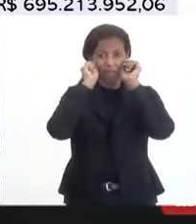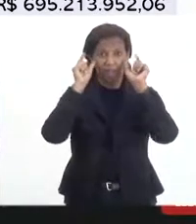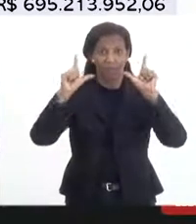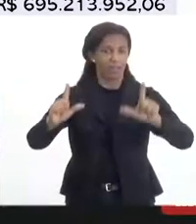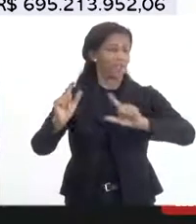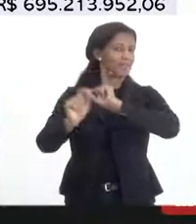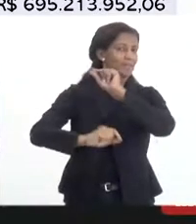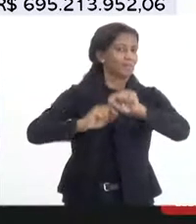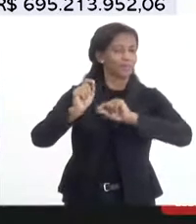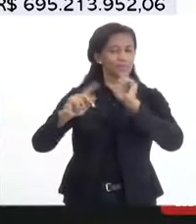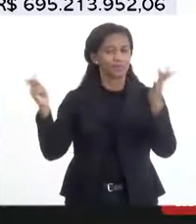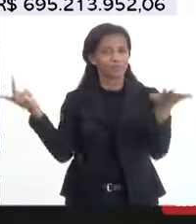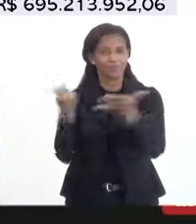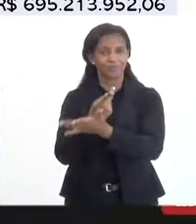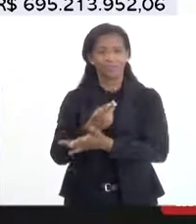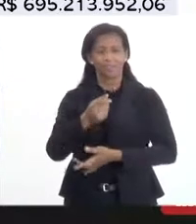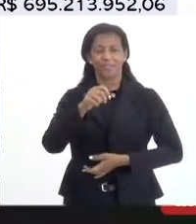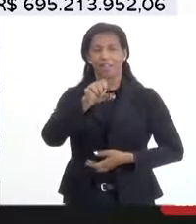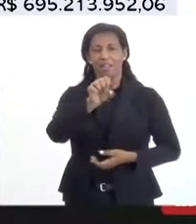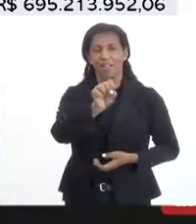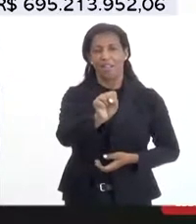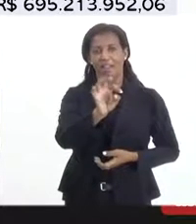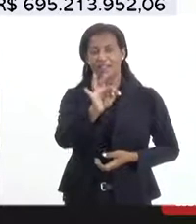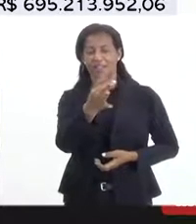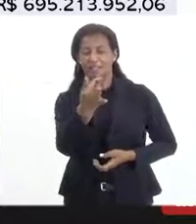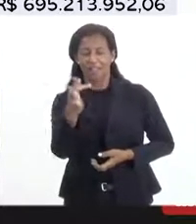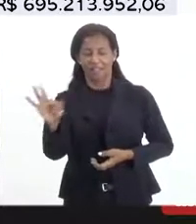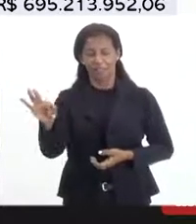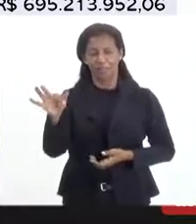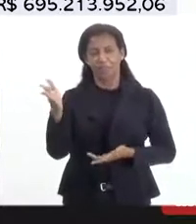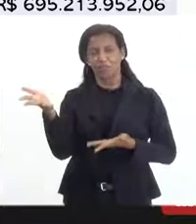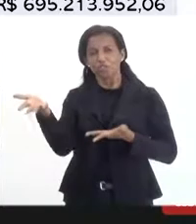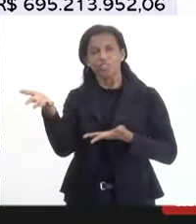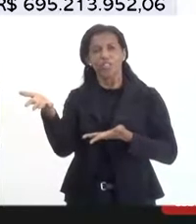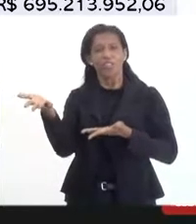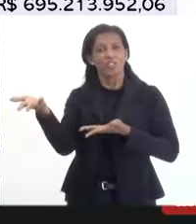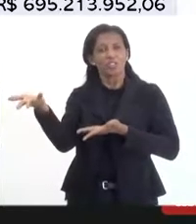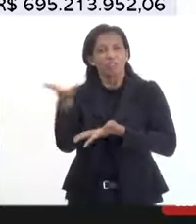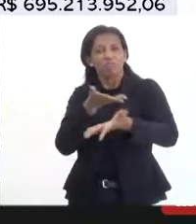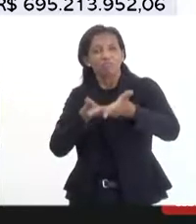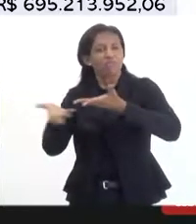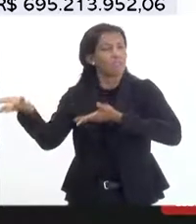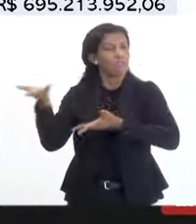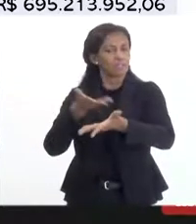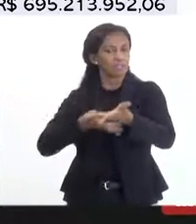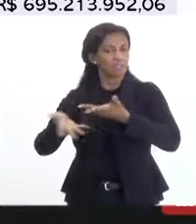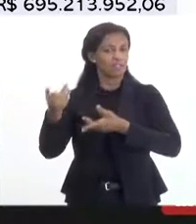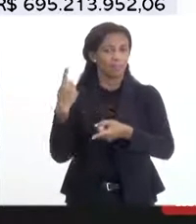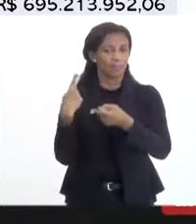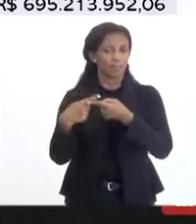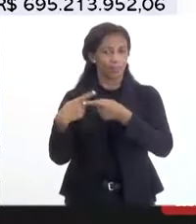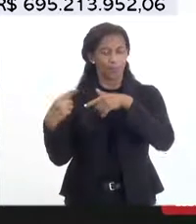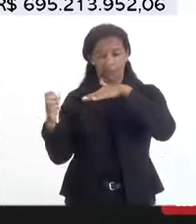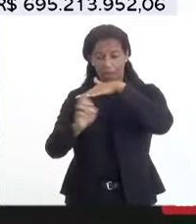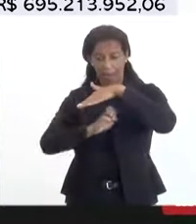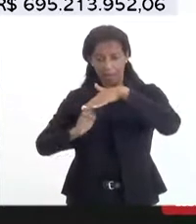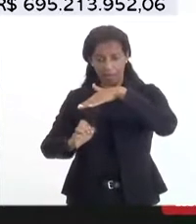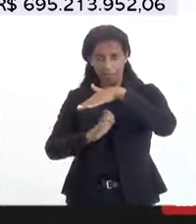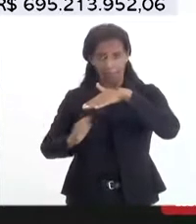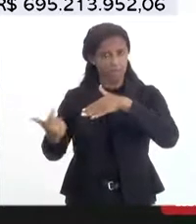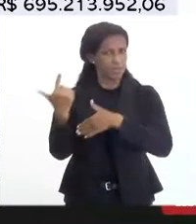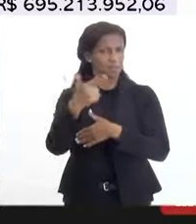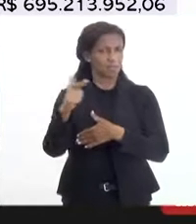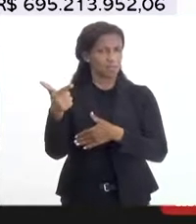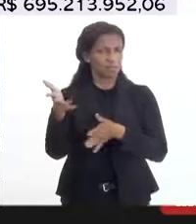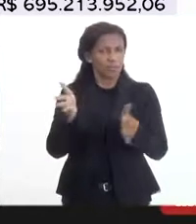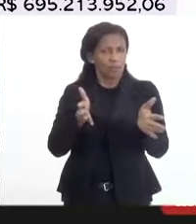acontecer na decisão do STF com relação às operações de transferência. Porque as empresas estão tentando, né, de alguma